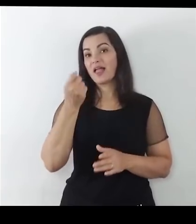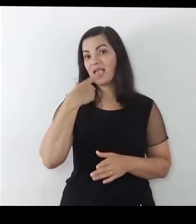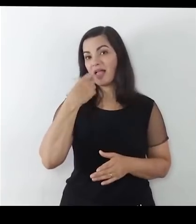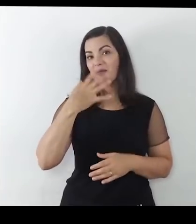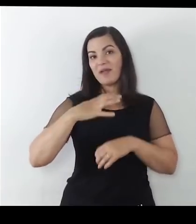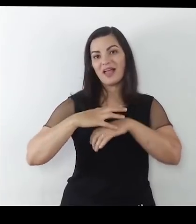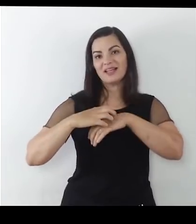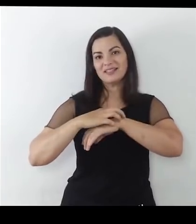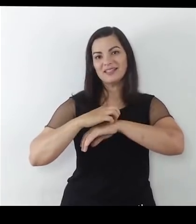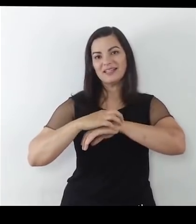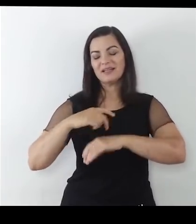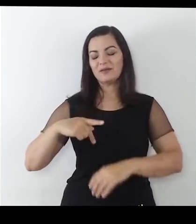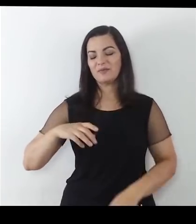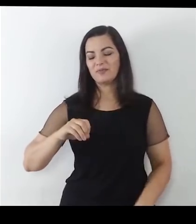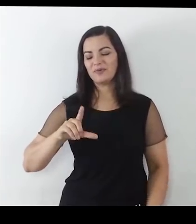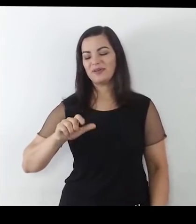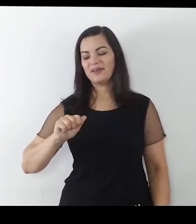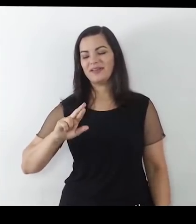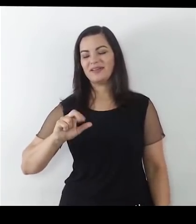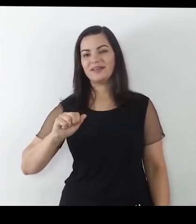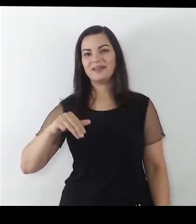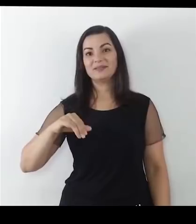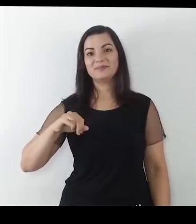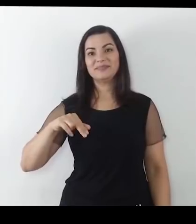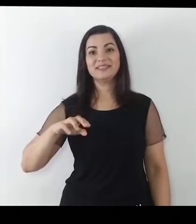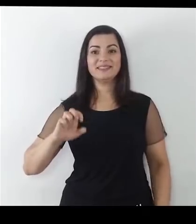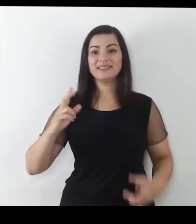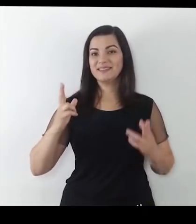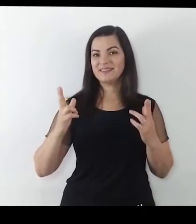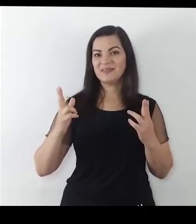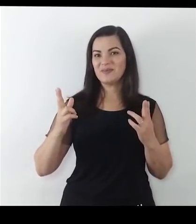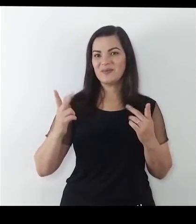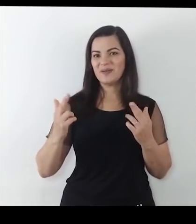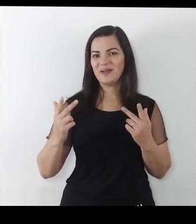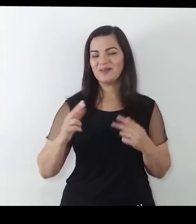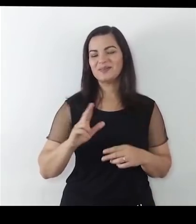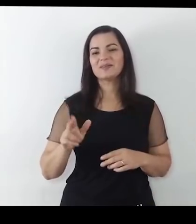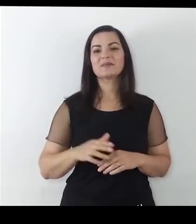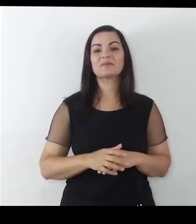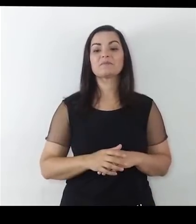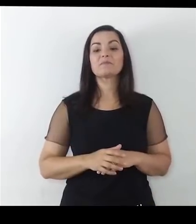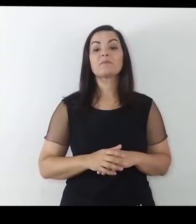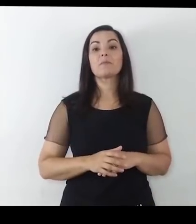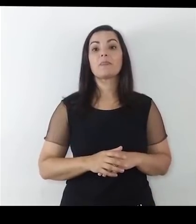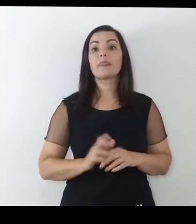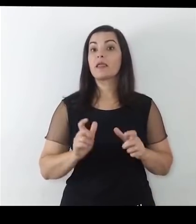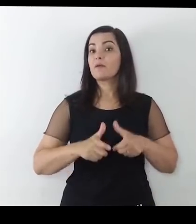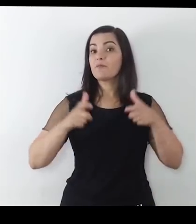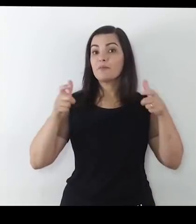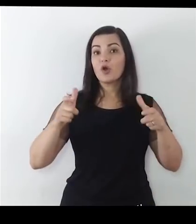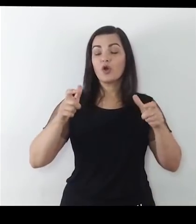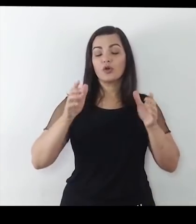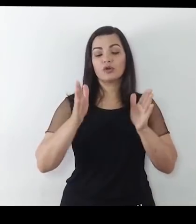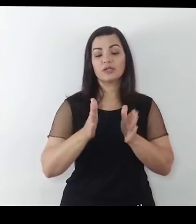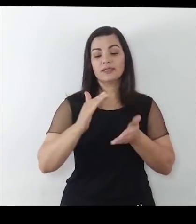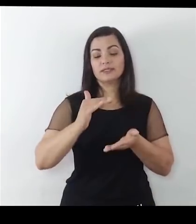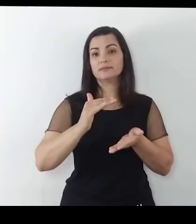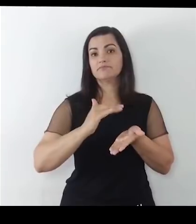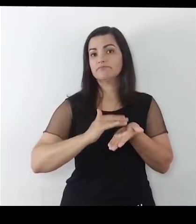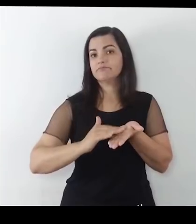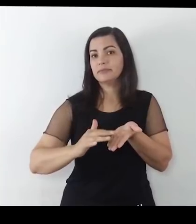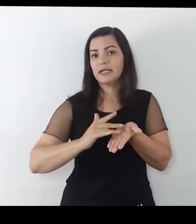Então, agora que você conheceu um pouquinho da desnutrição, vamos falar do Braille. Aliás, essa é a nossa temática principal do encontro de hoje.